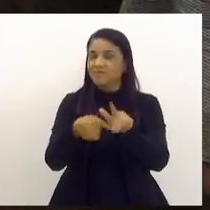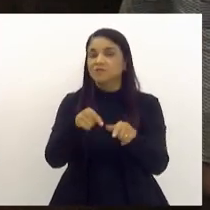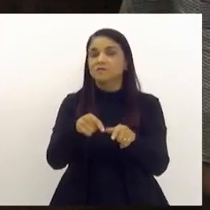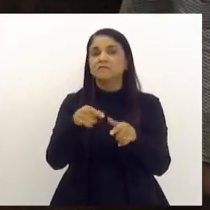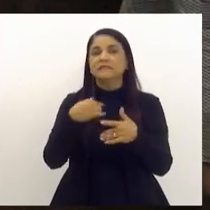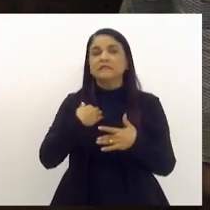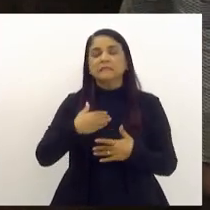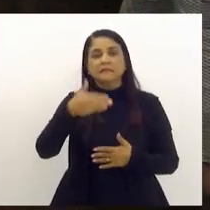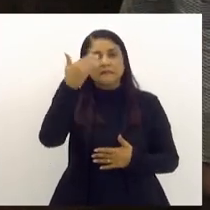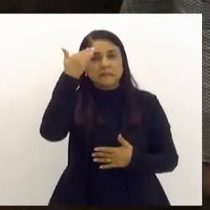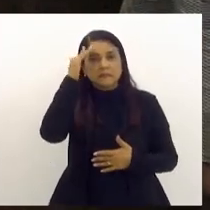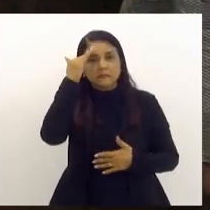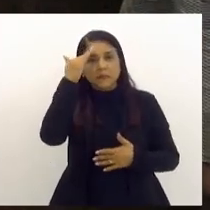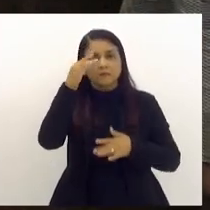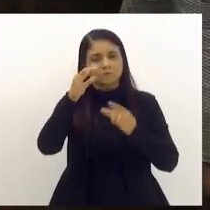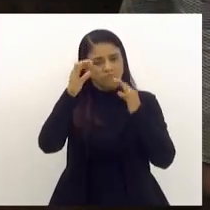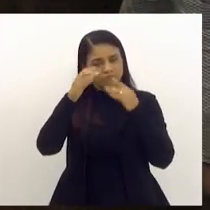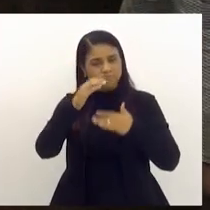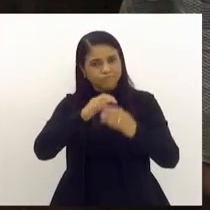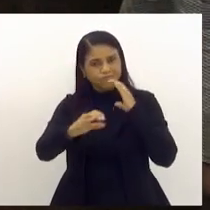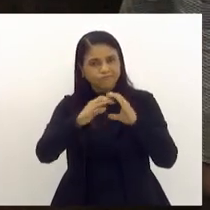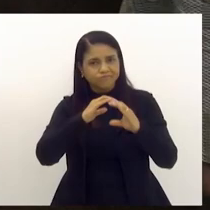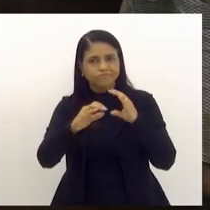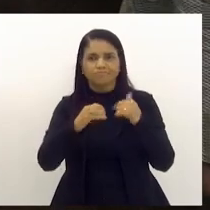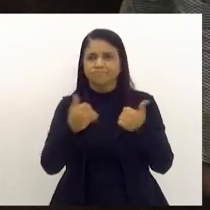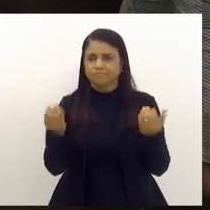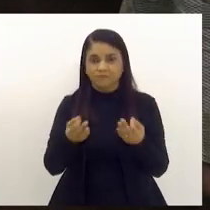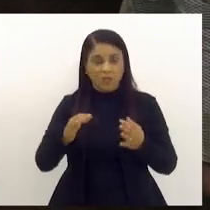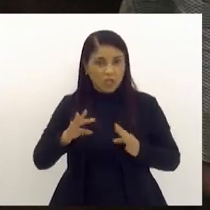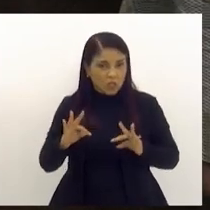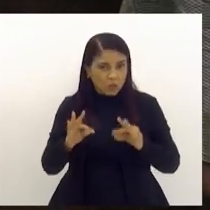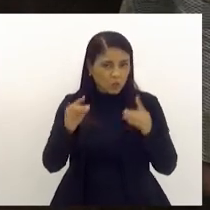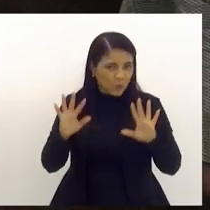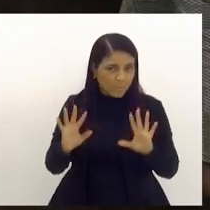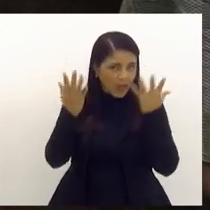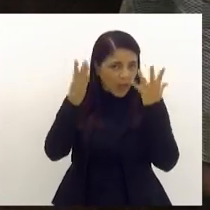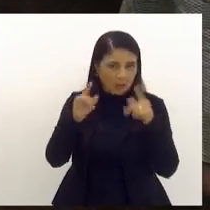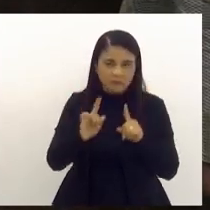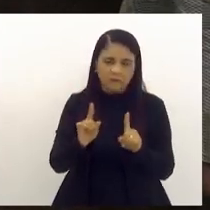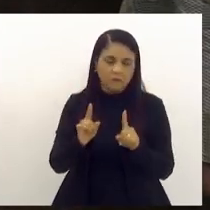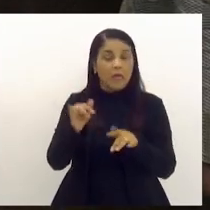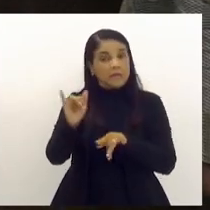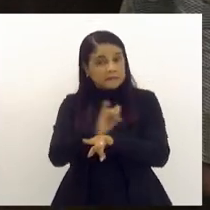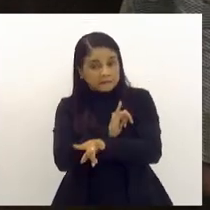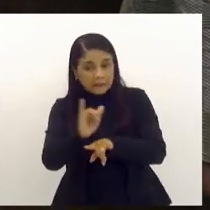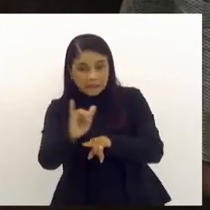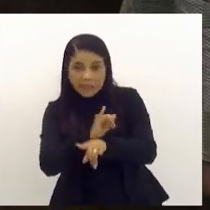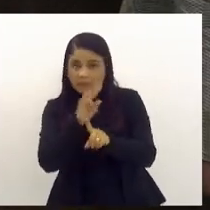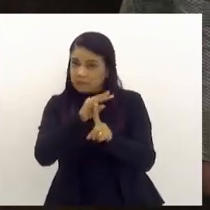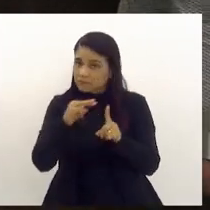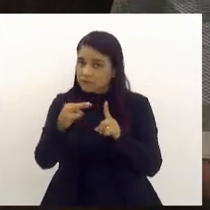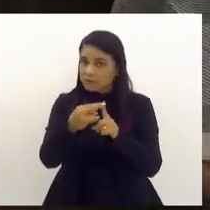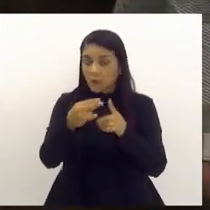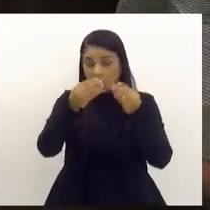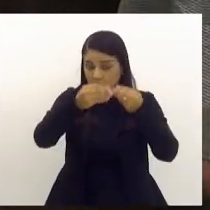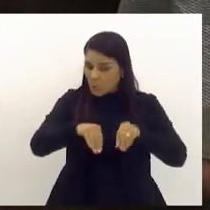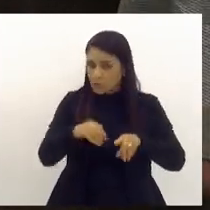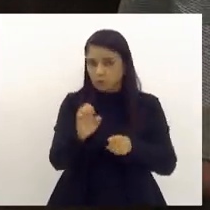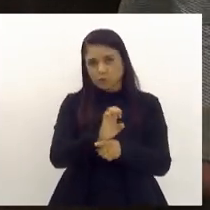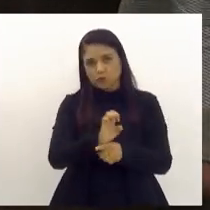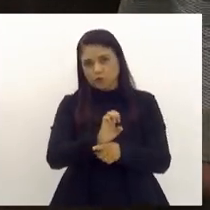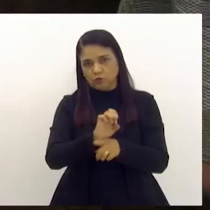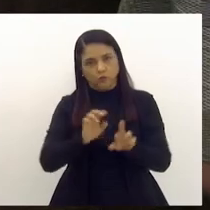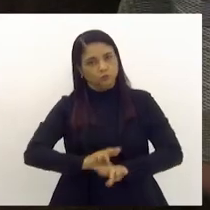nível. Nós ficamos contentes com tudo? Claro que não. Mas é uma visão estratégica. Não quebrar o Estado, defender o que se